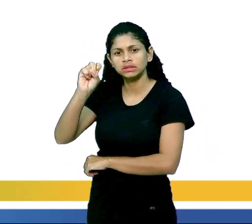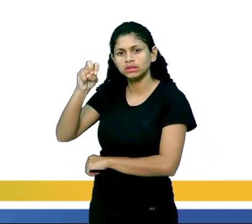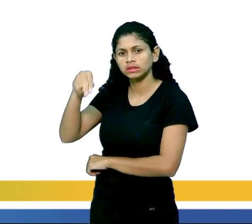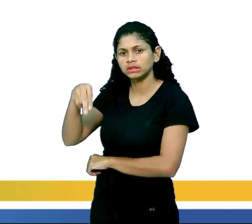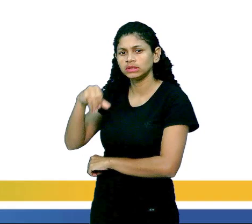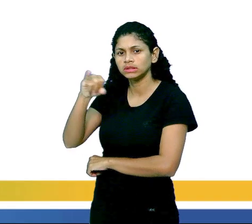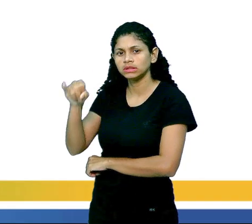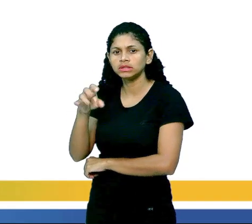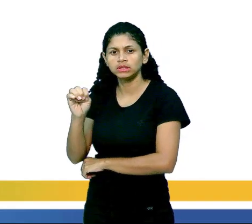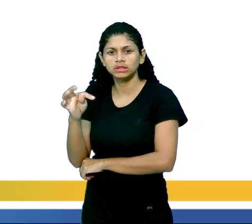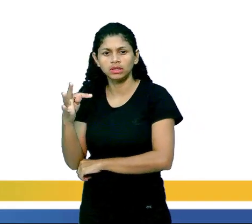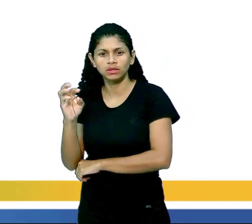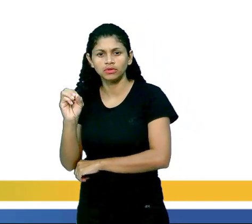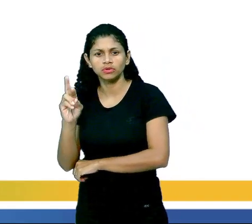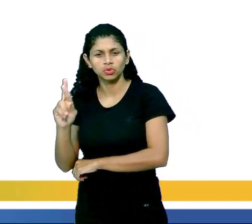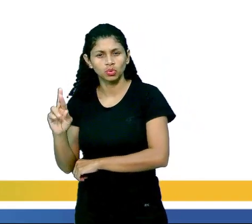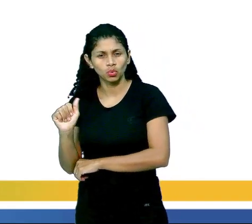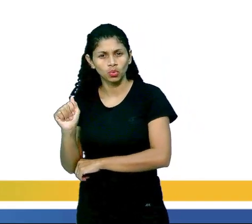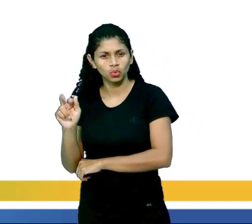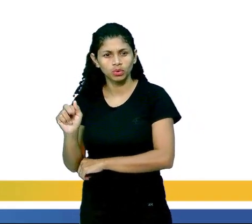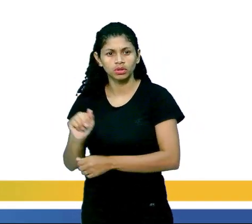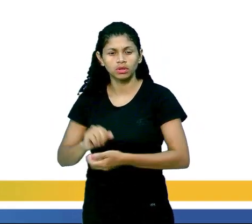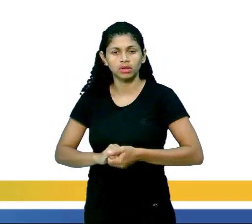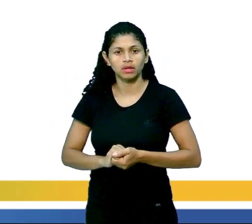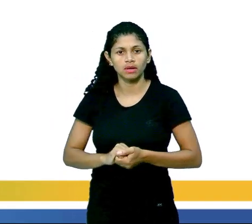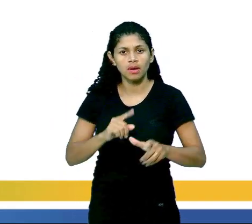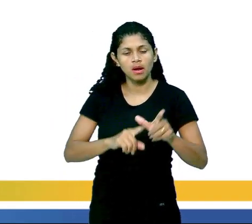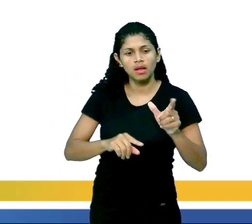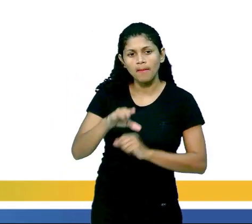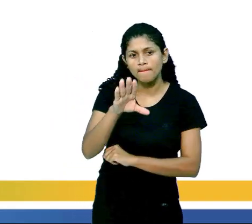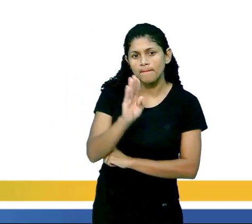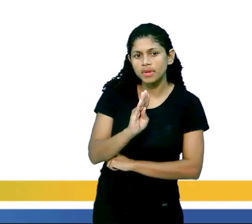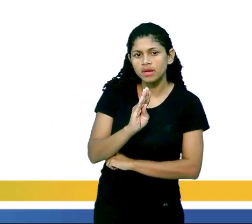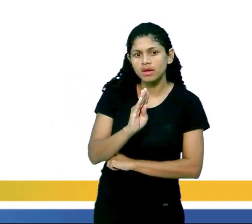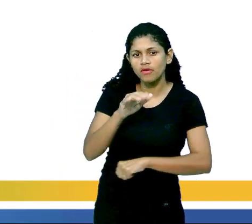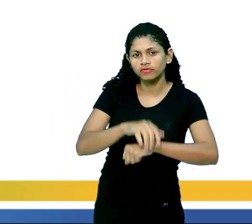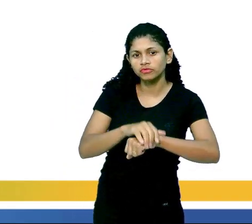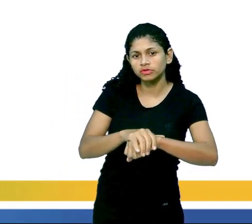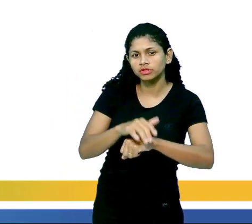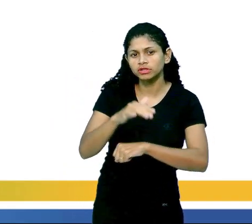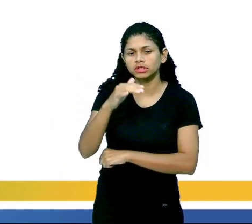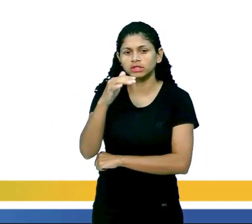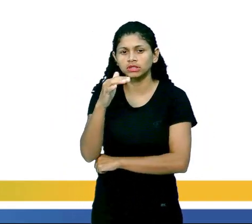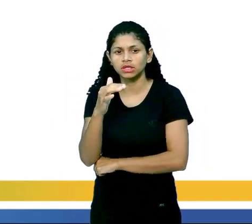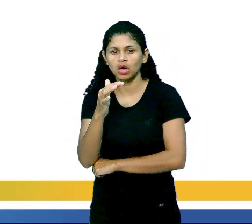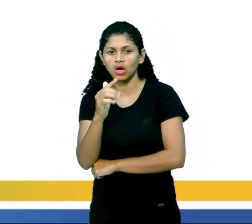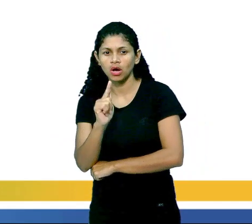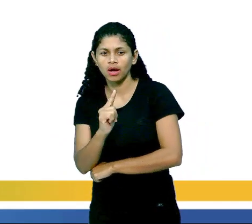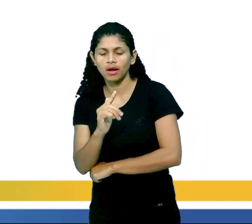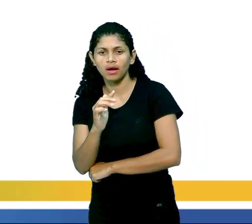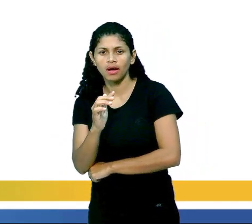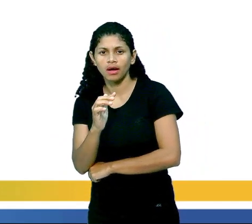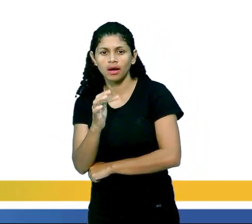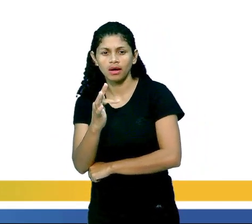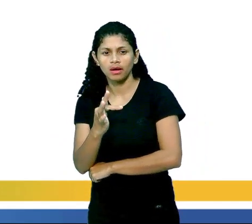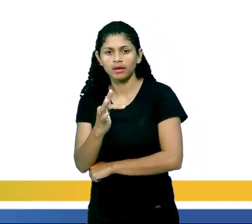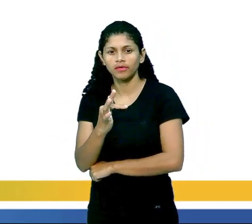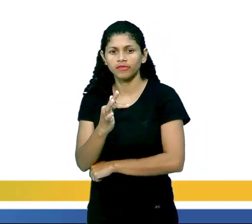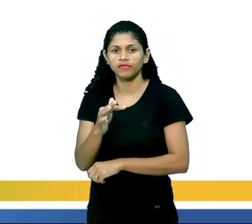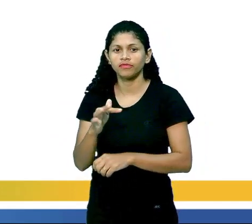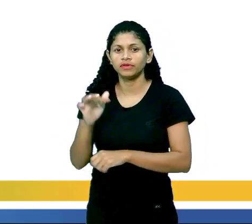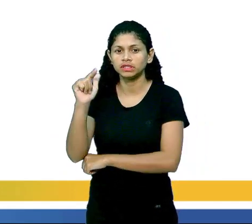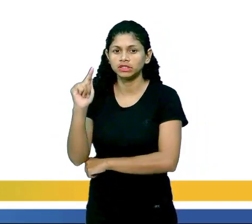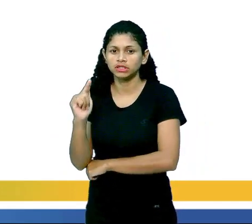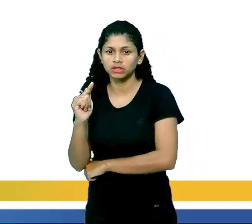são injetoras? Ou somente a função f é injetora? Ou somente a função g